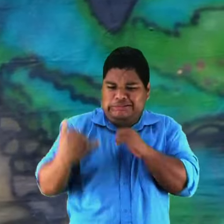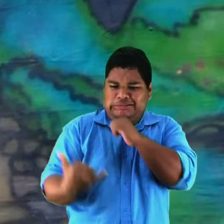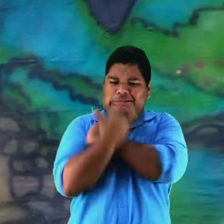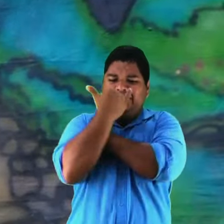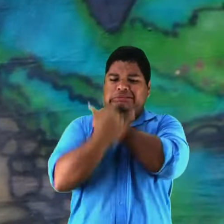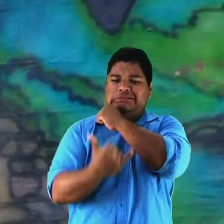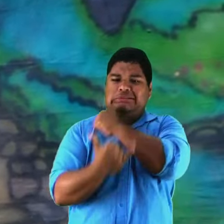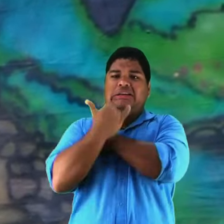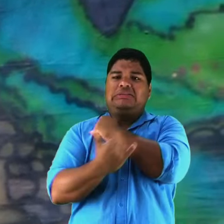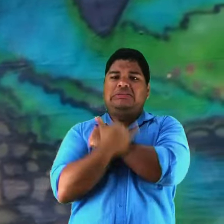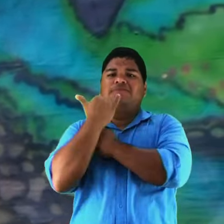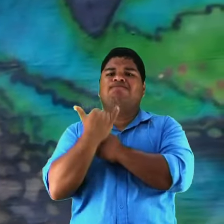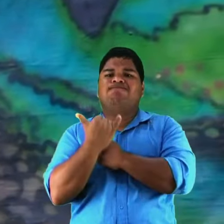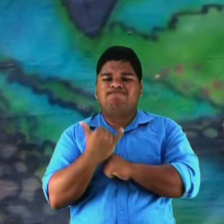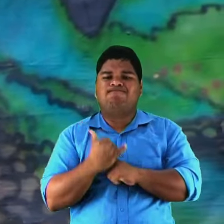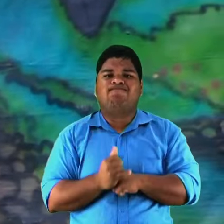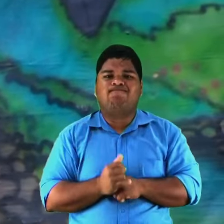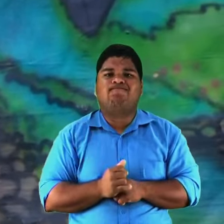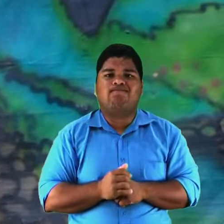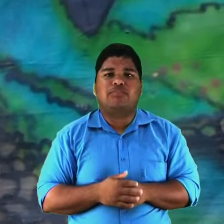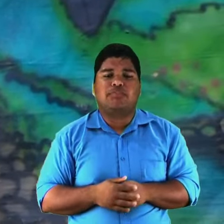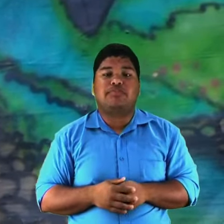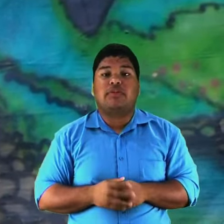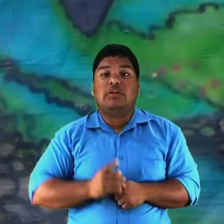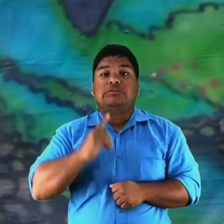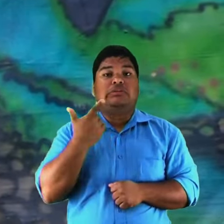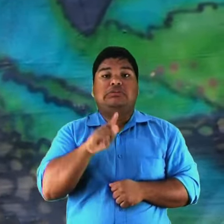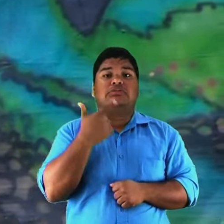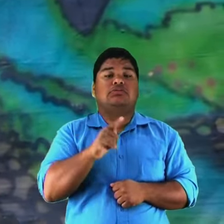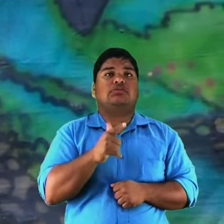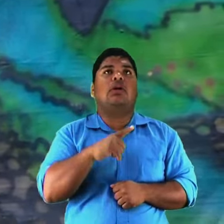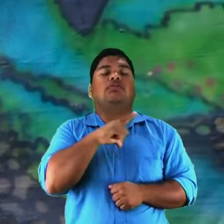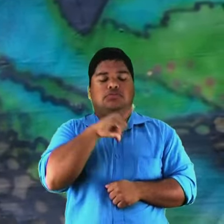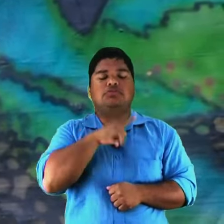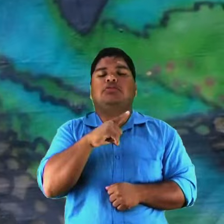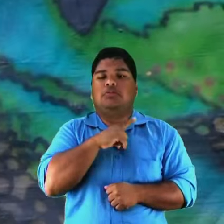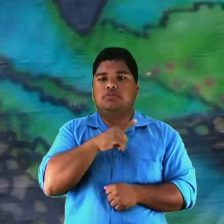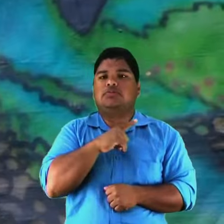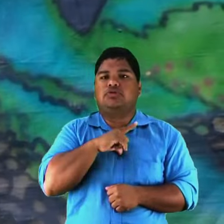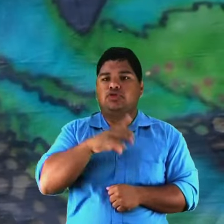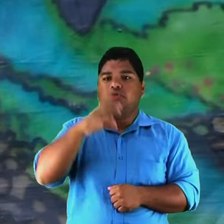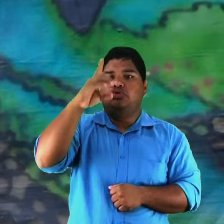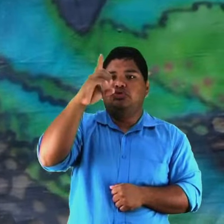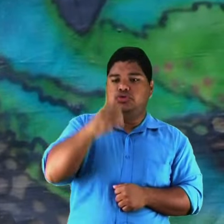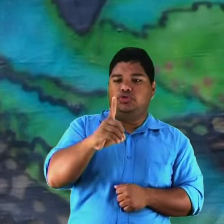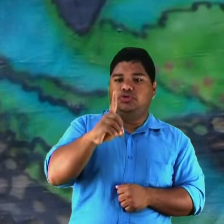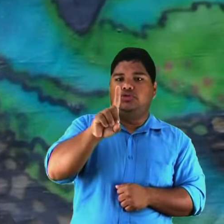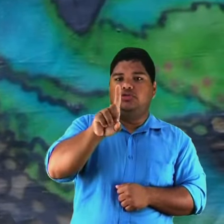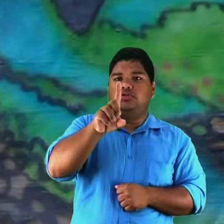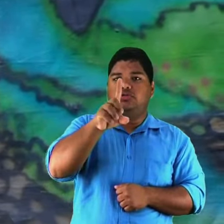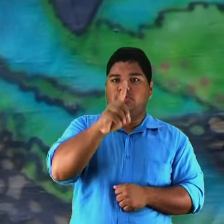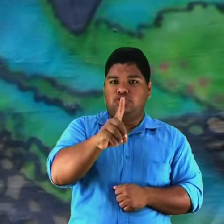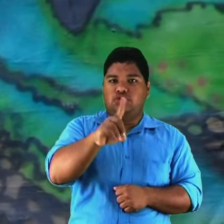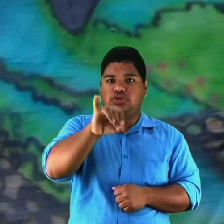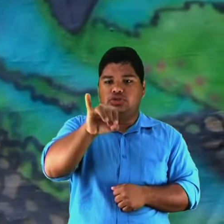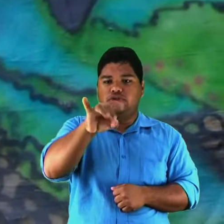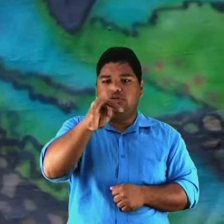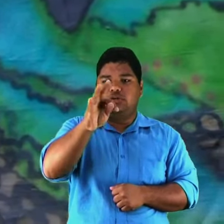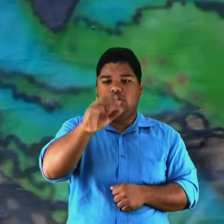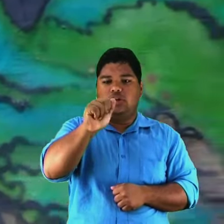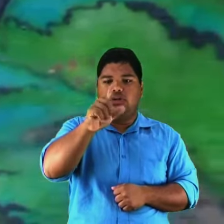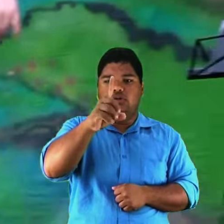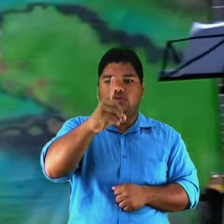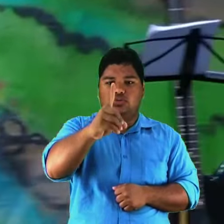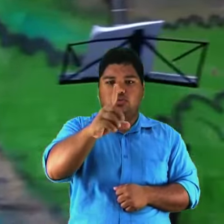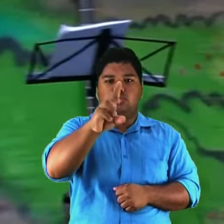Nós nunca tivemos ditadura militar, aliás, tivemos ditadura Vargas. Ditadura